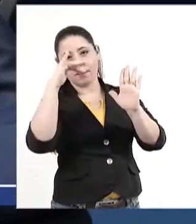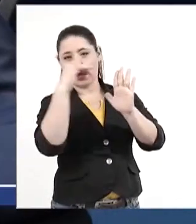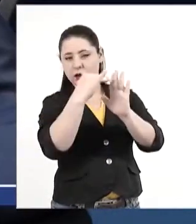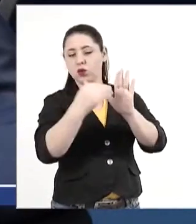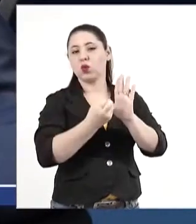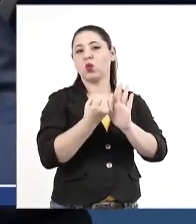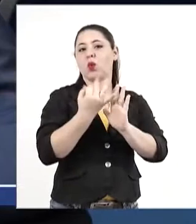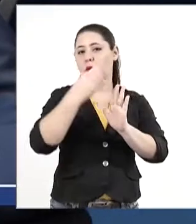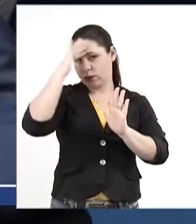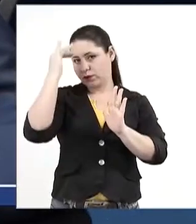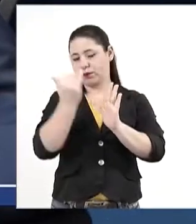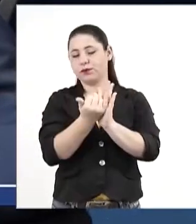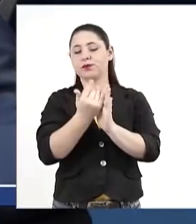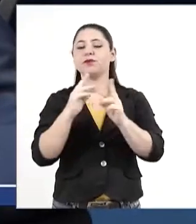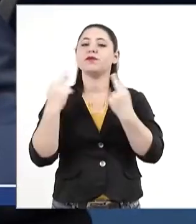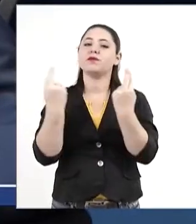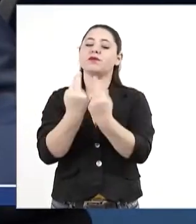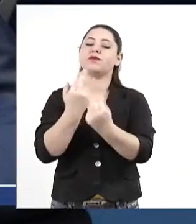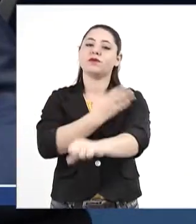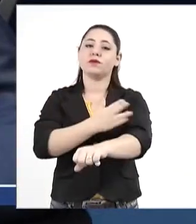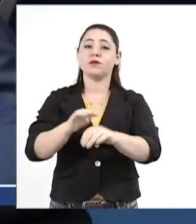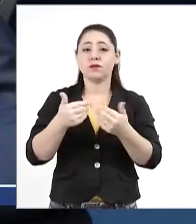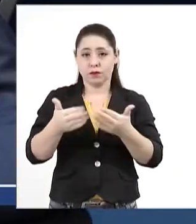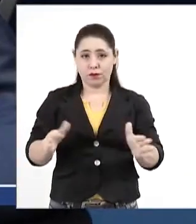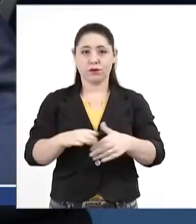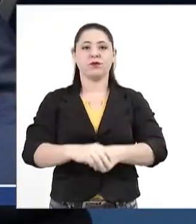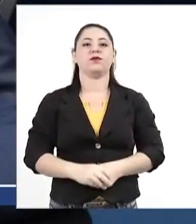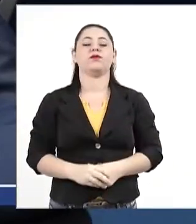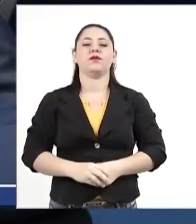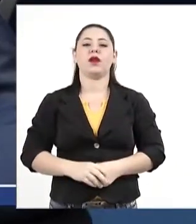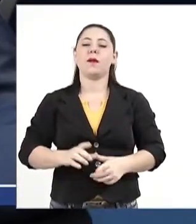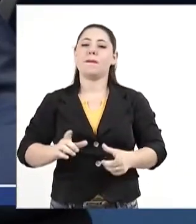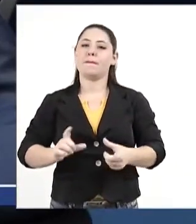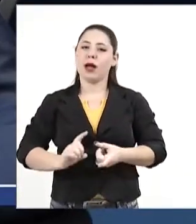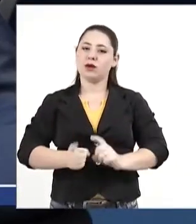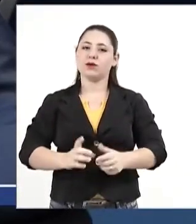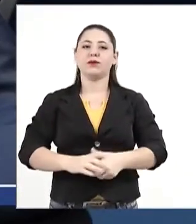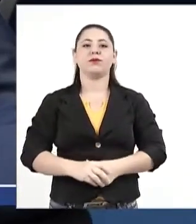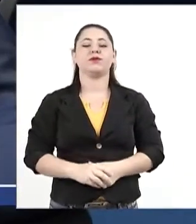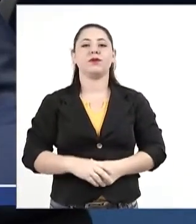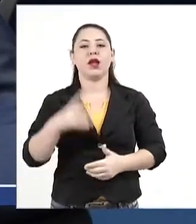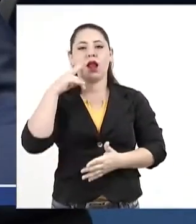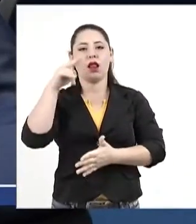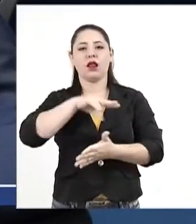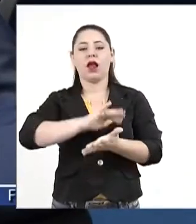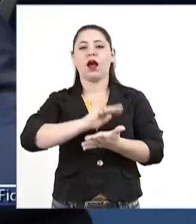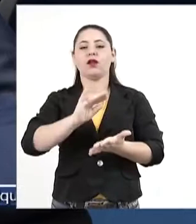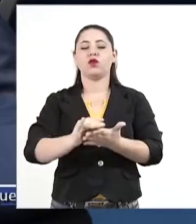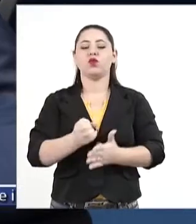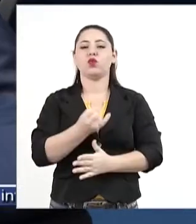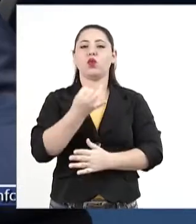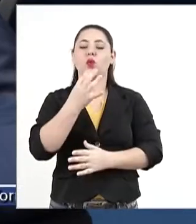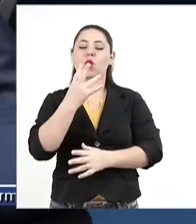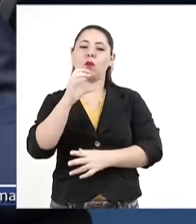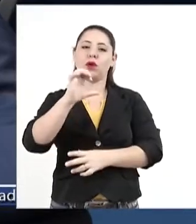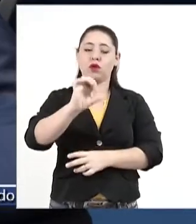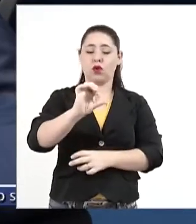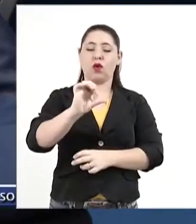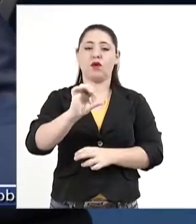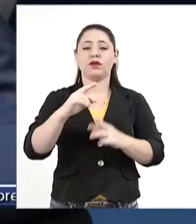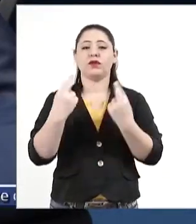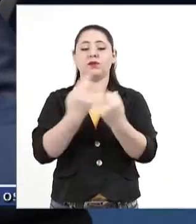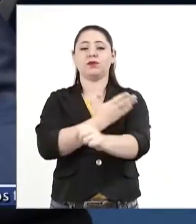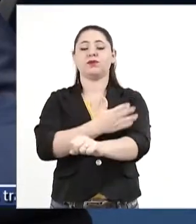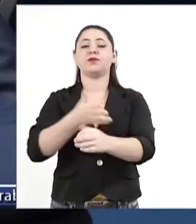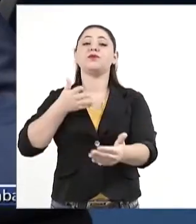a existência de número legal, foi aberta a sessão ordinária. Pequeno expediente. Lida a ata de número 9 da 8ª sessão ordinária, foi a